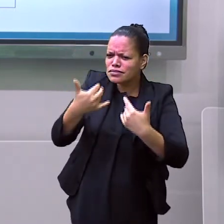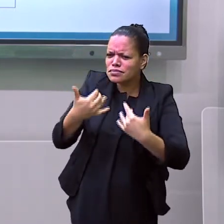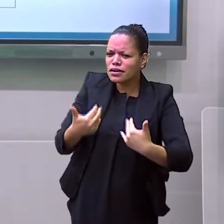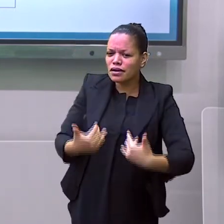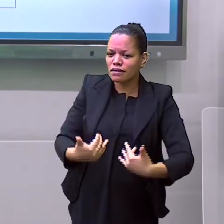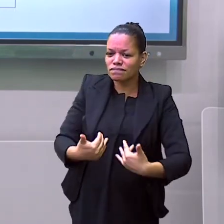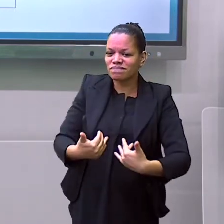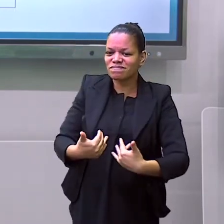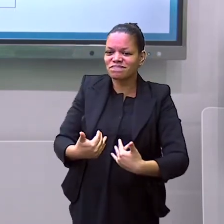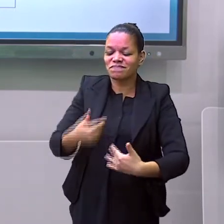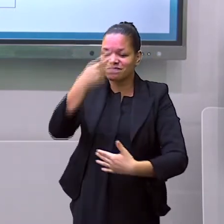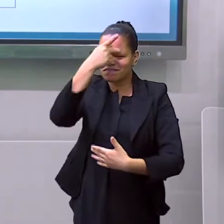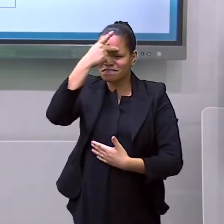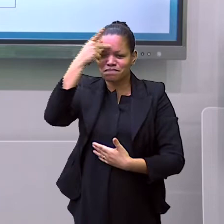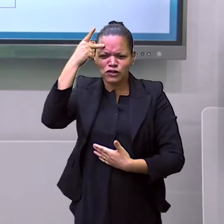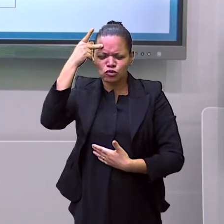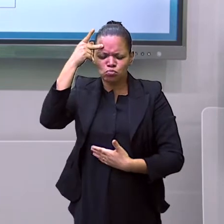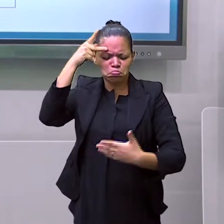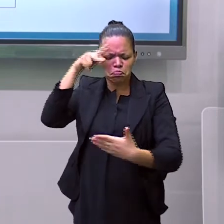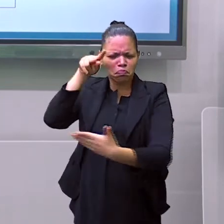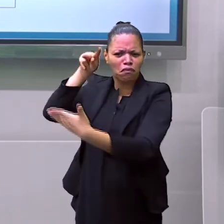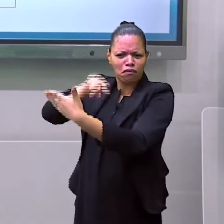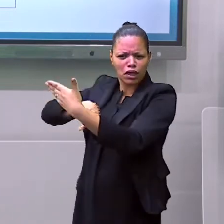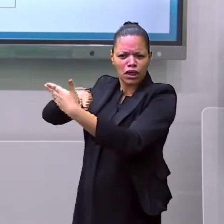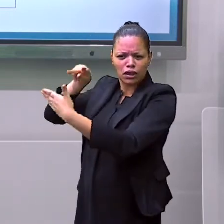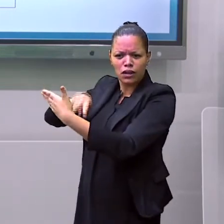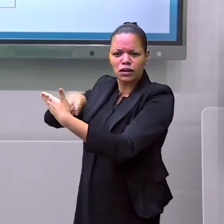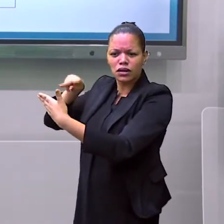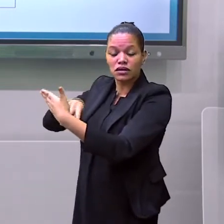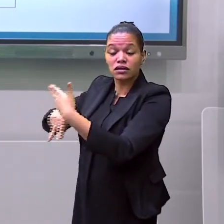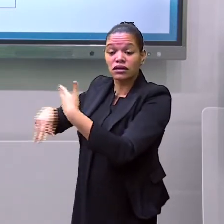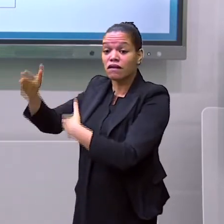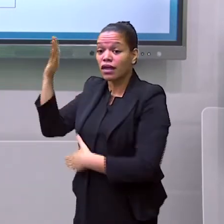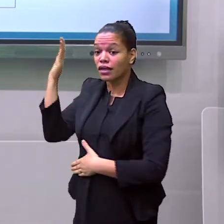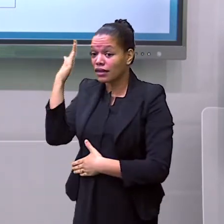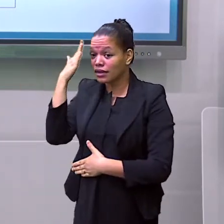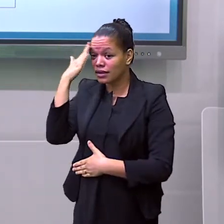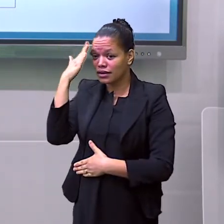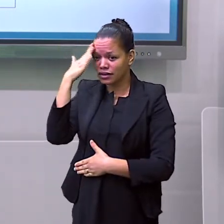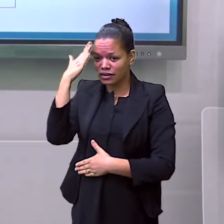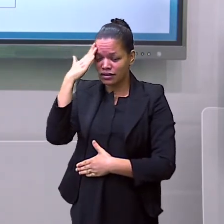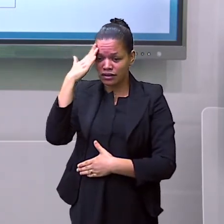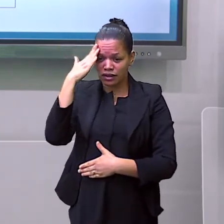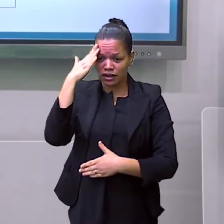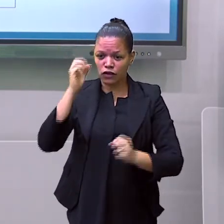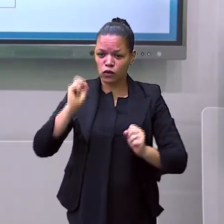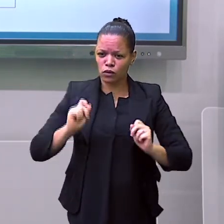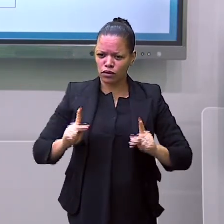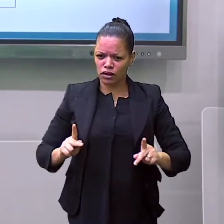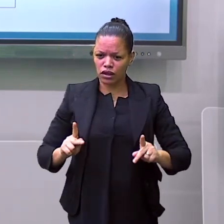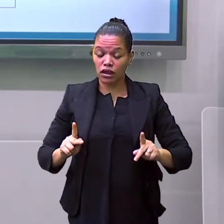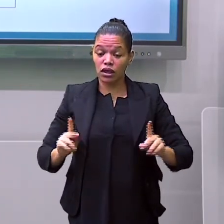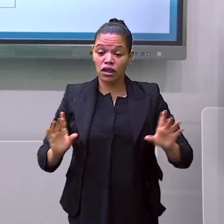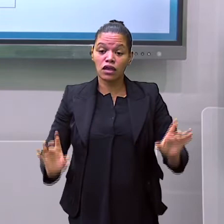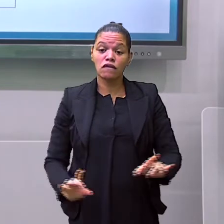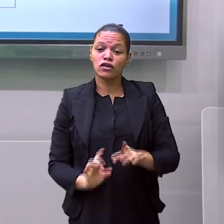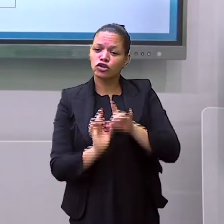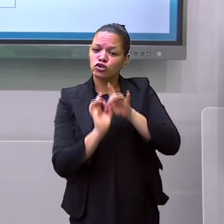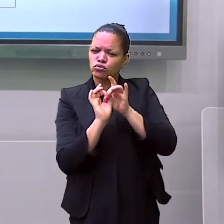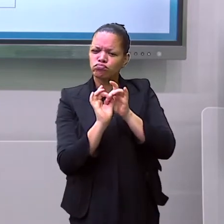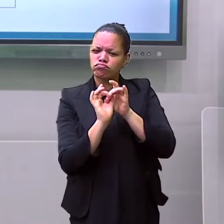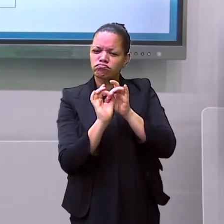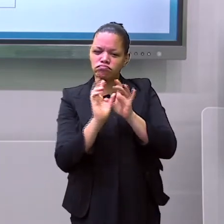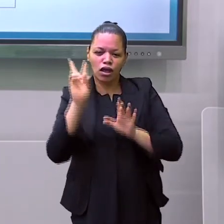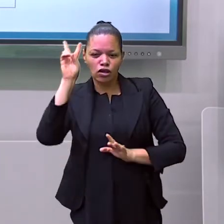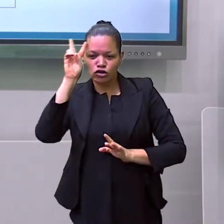ler, consiga entender tudo aquilo que você quis colocar, para que possa unir aí o tempo histórico com o tempo